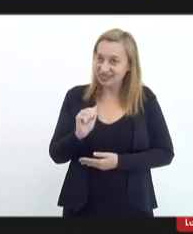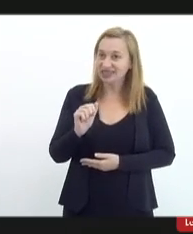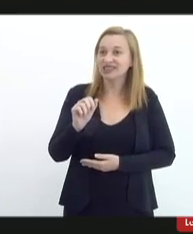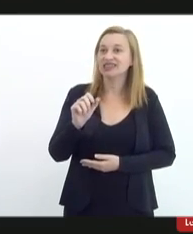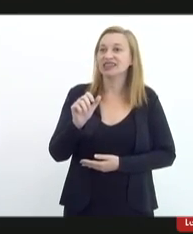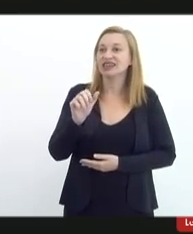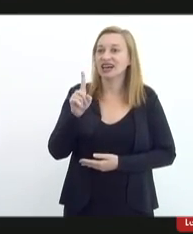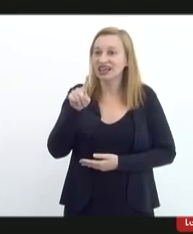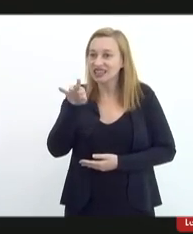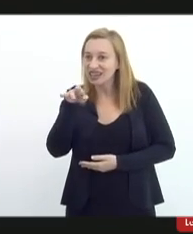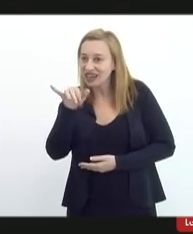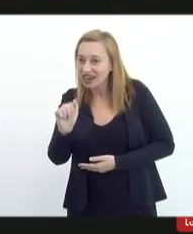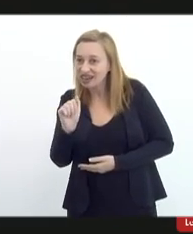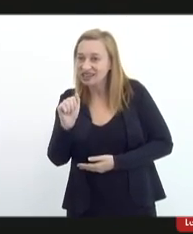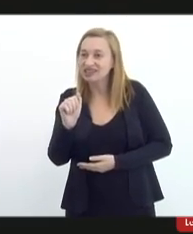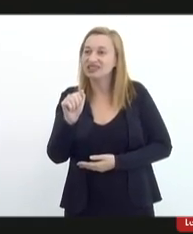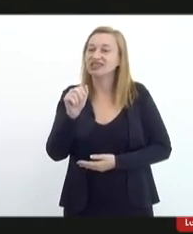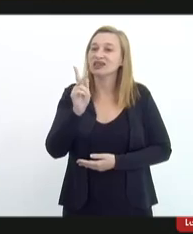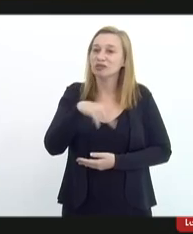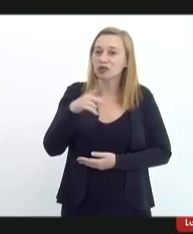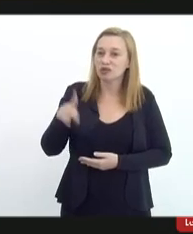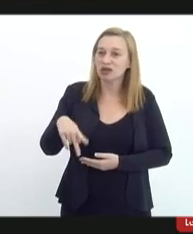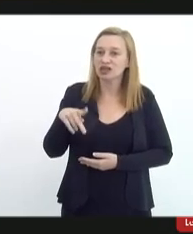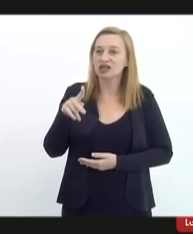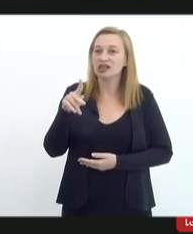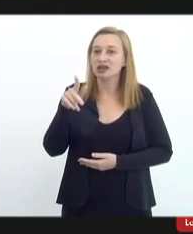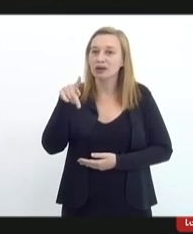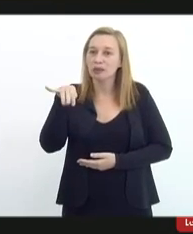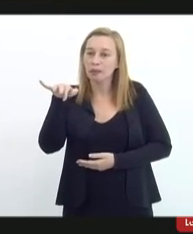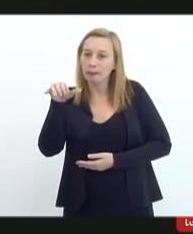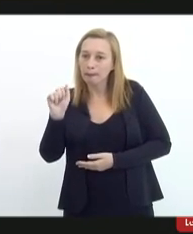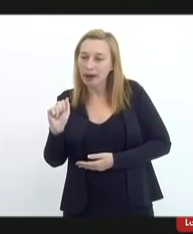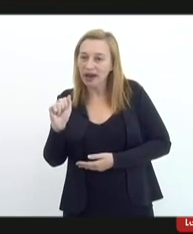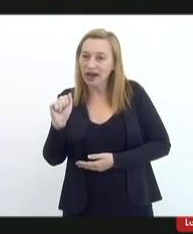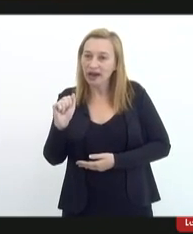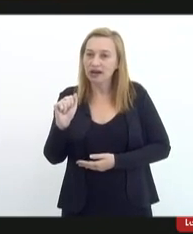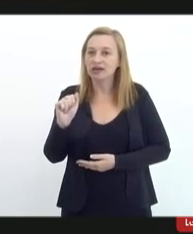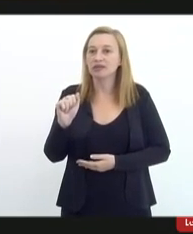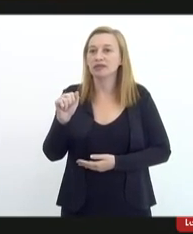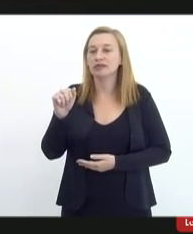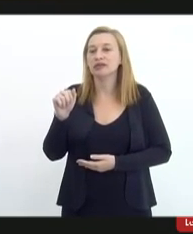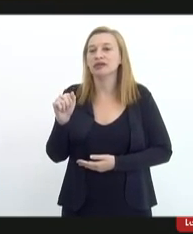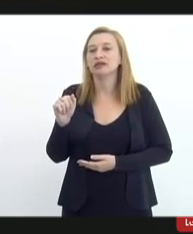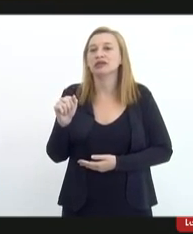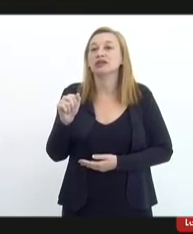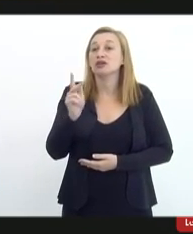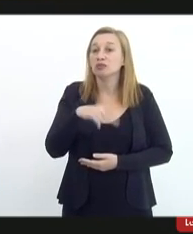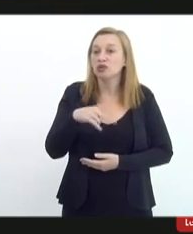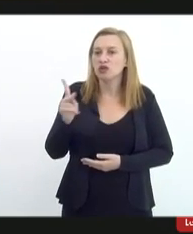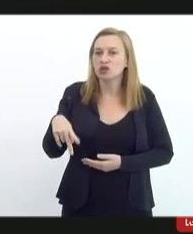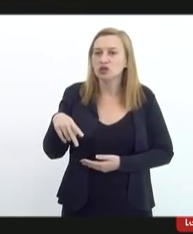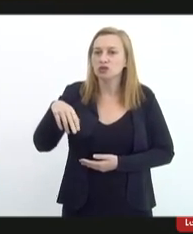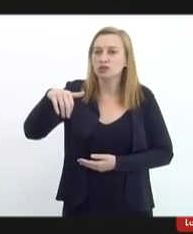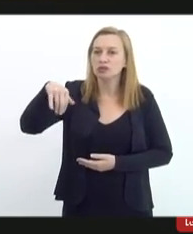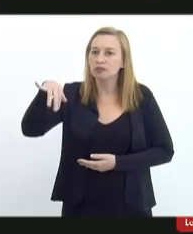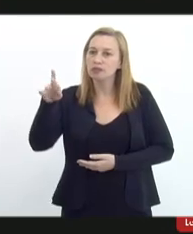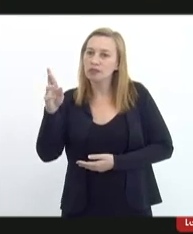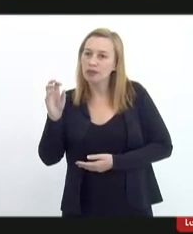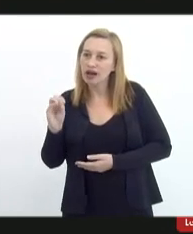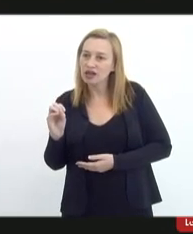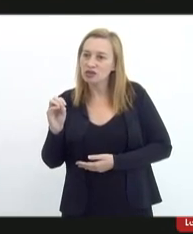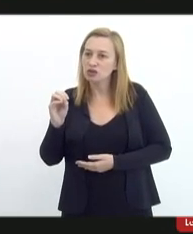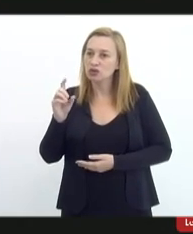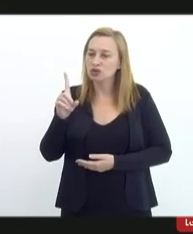a Adriana de Nanã, professor ao pai Márcio Jacum e também professor Márcio